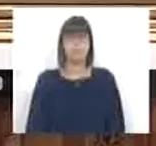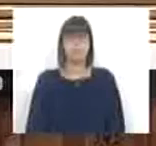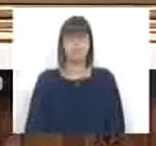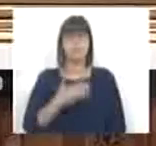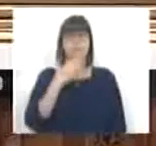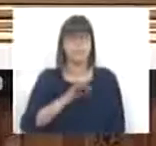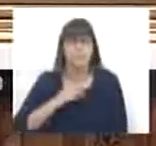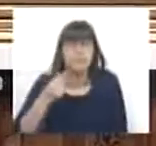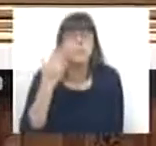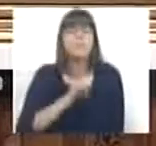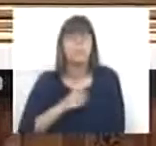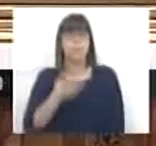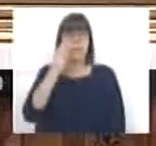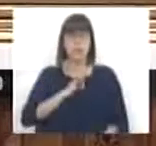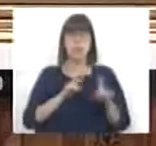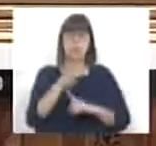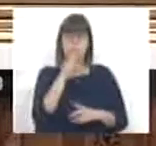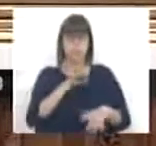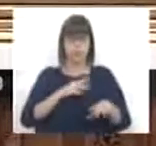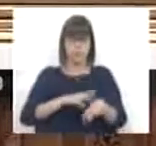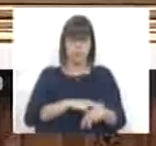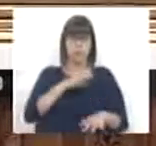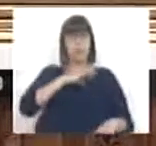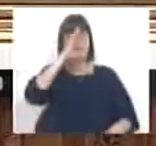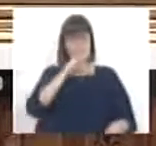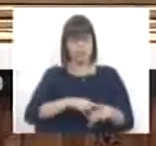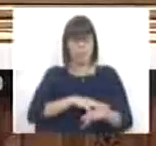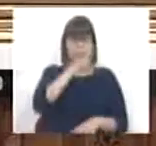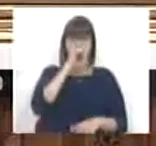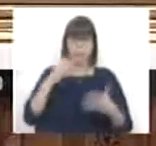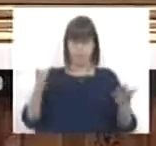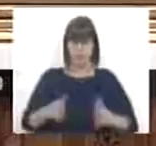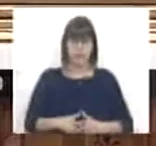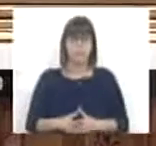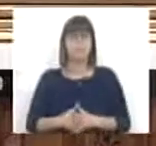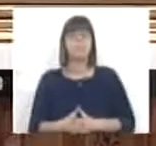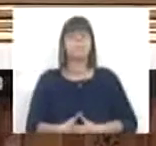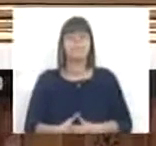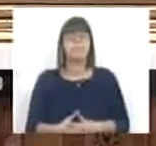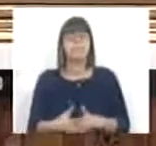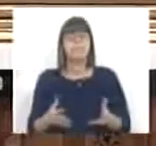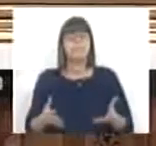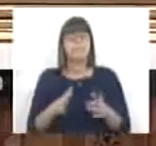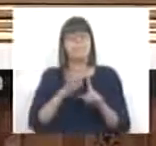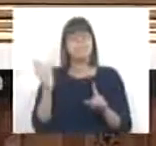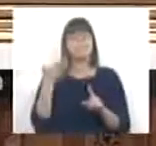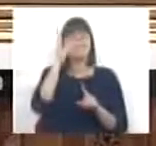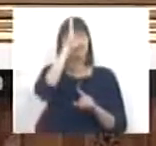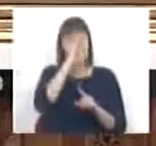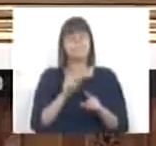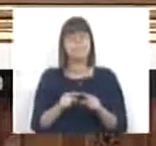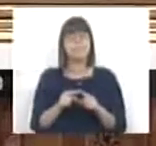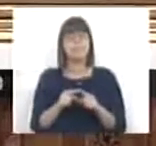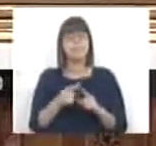obrigados 200 e 300 euros e os estados-membros unidos e os membros do governo o primeiro ministro